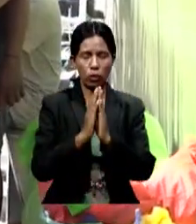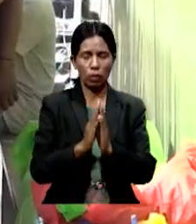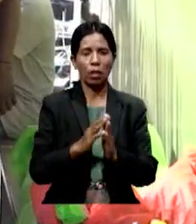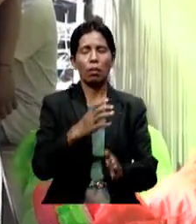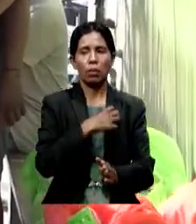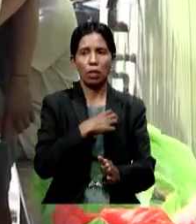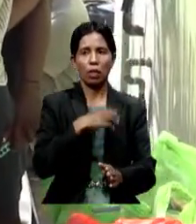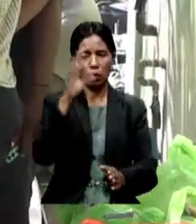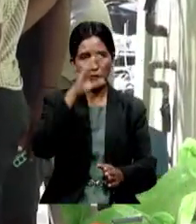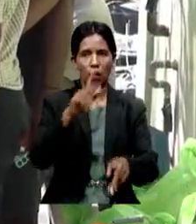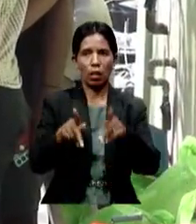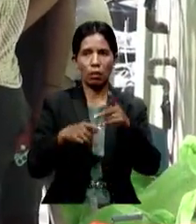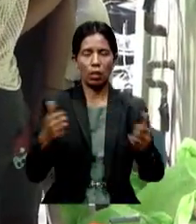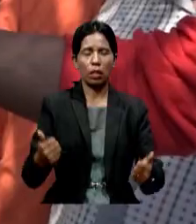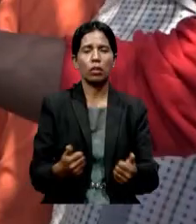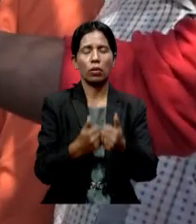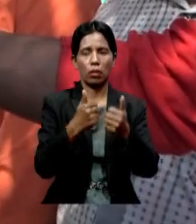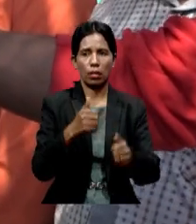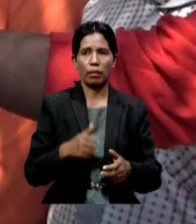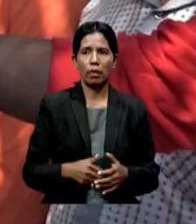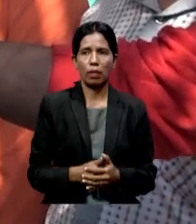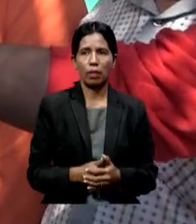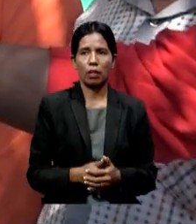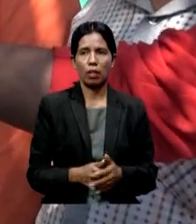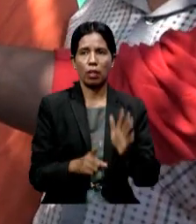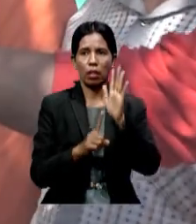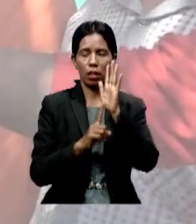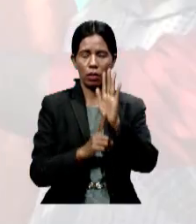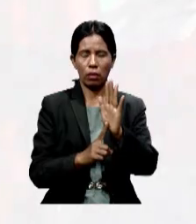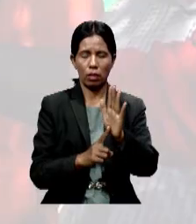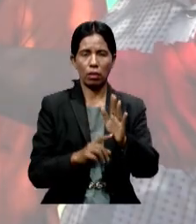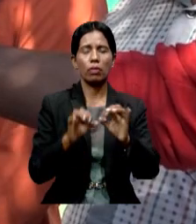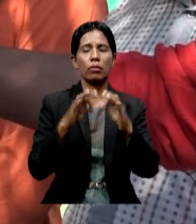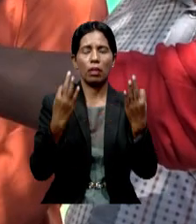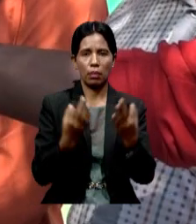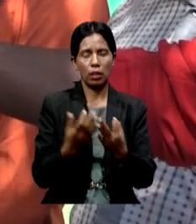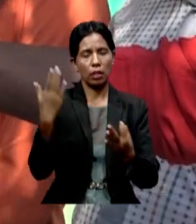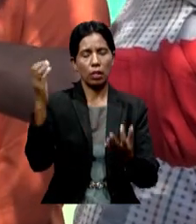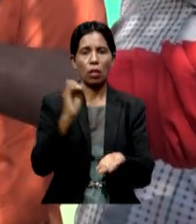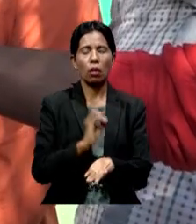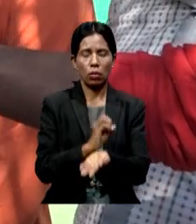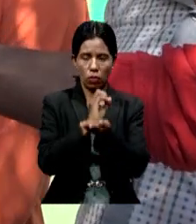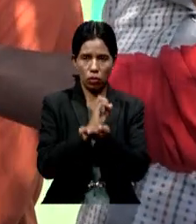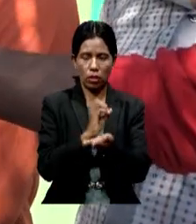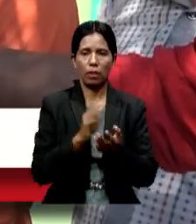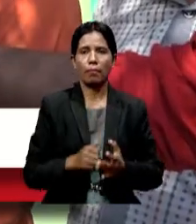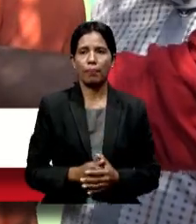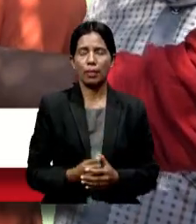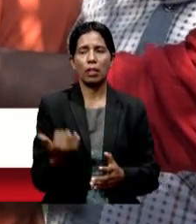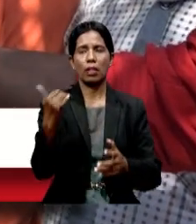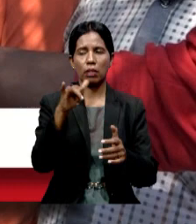tuir suspeito nebe, só que mate bem. Na comunicação barra com a família Sira, e eu cusi, no